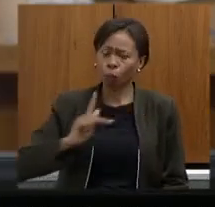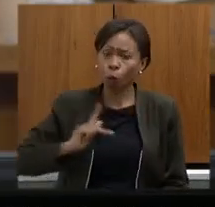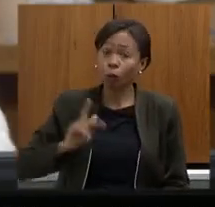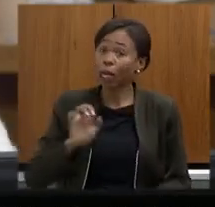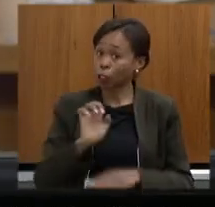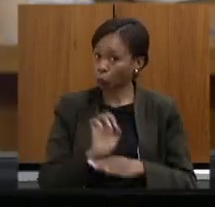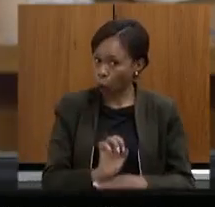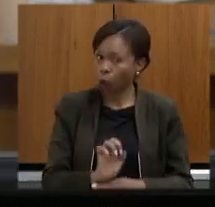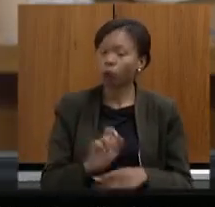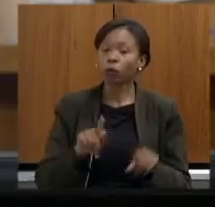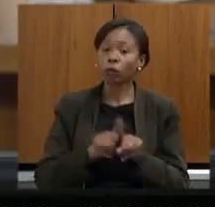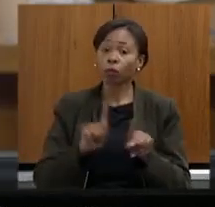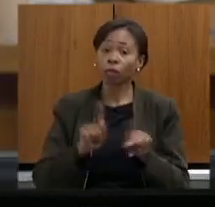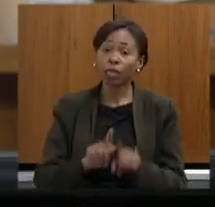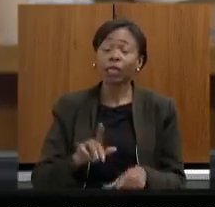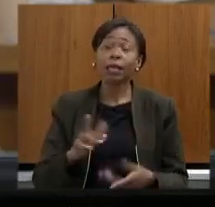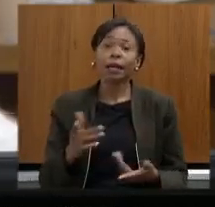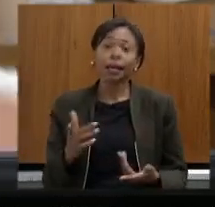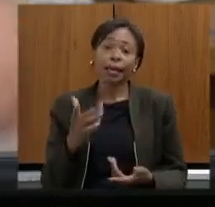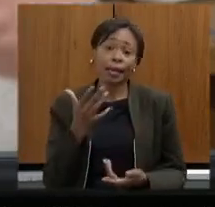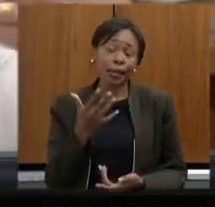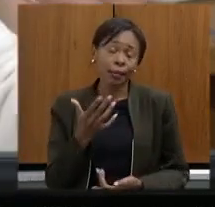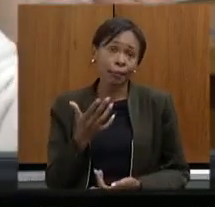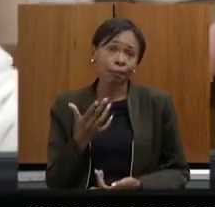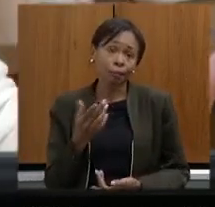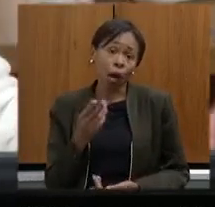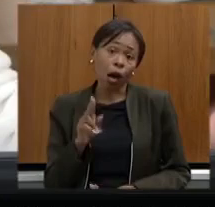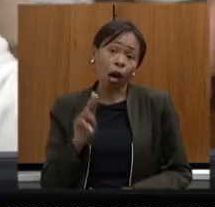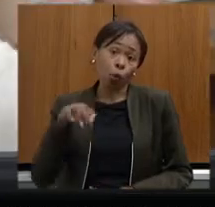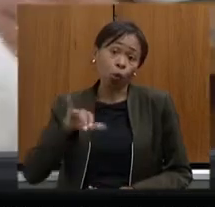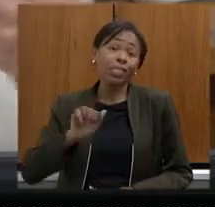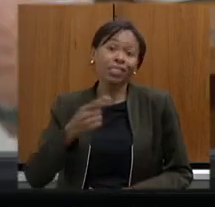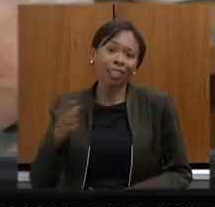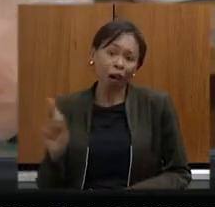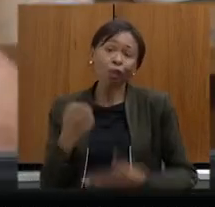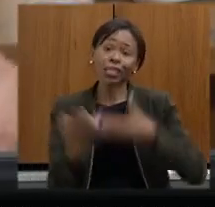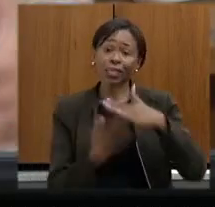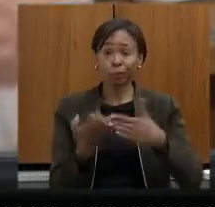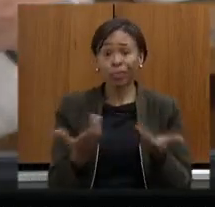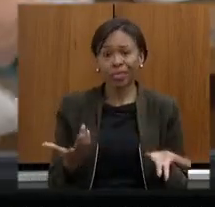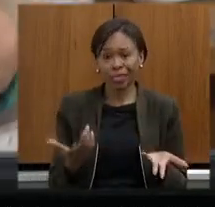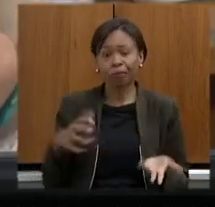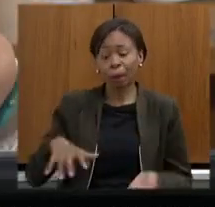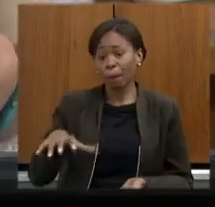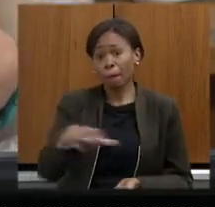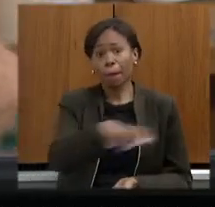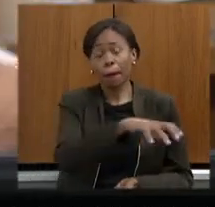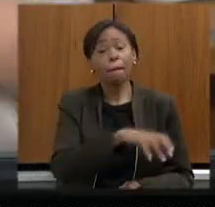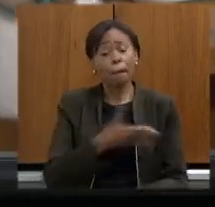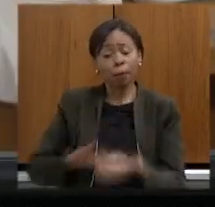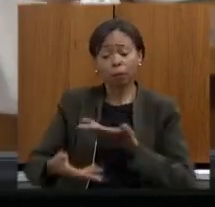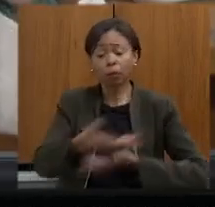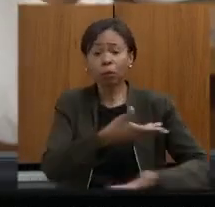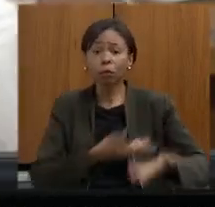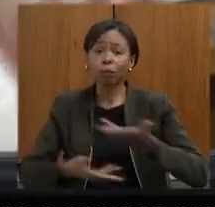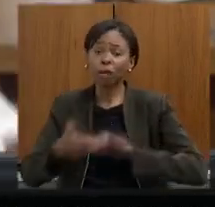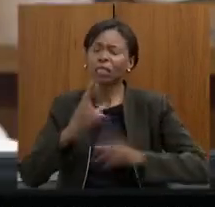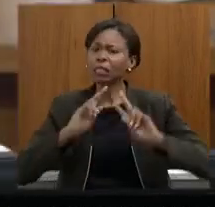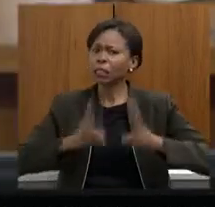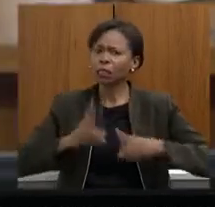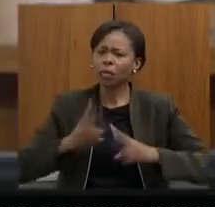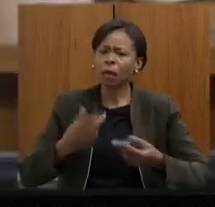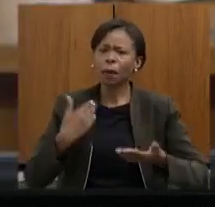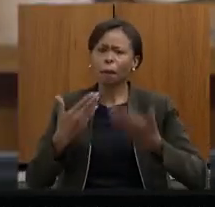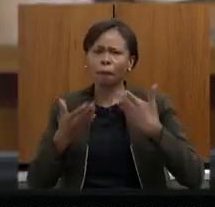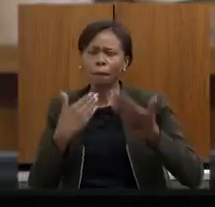união e as empresas então nós estamos dentro desse processo mas e assim como temos feito com os municípios estamos em um diálogo permanente